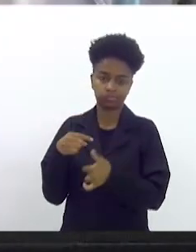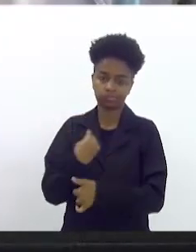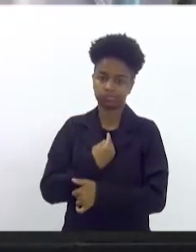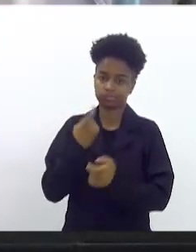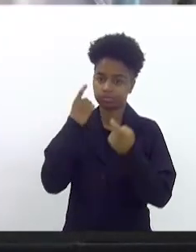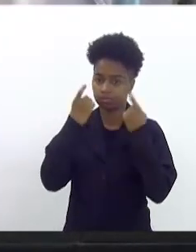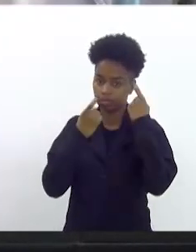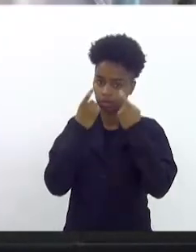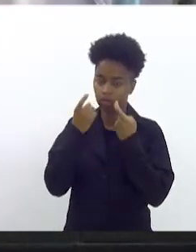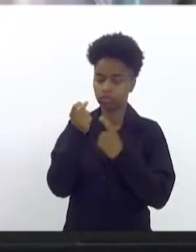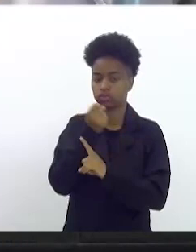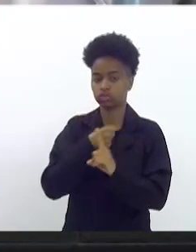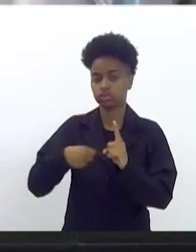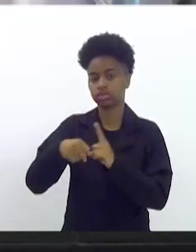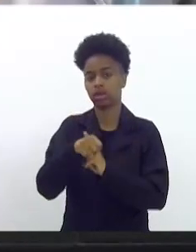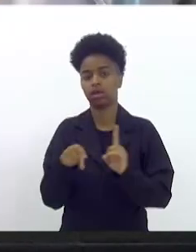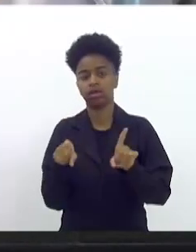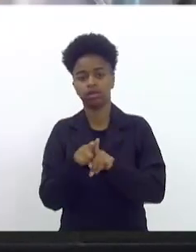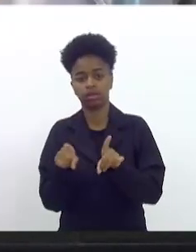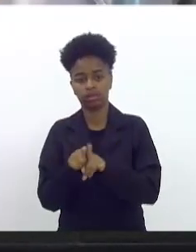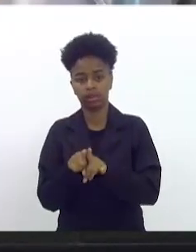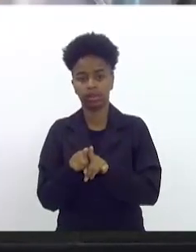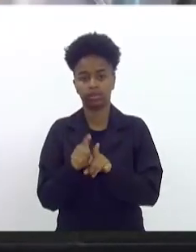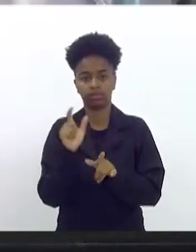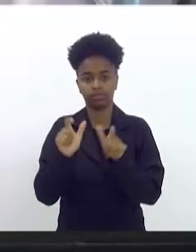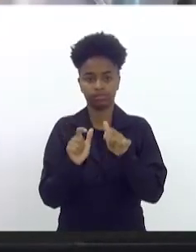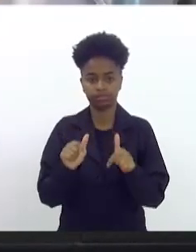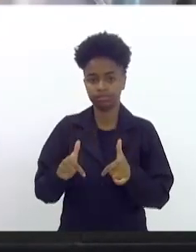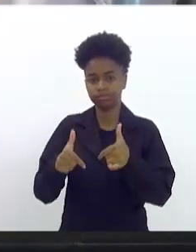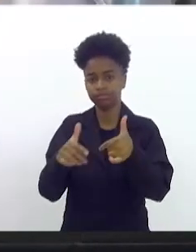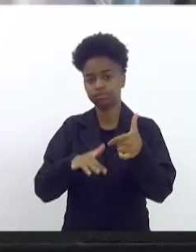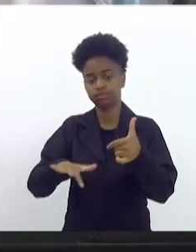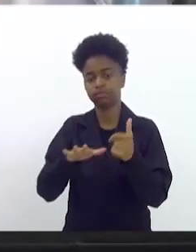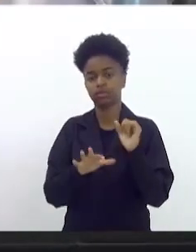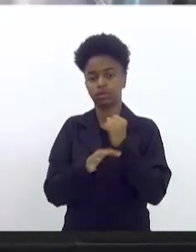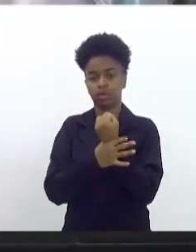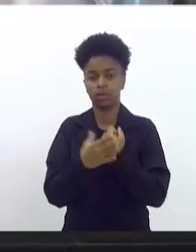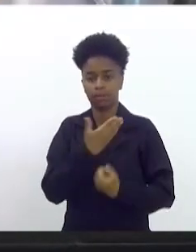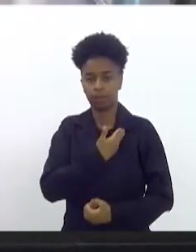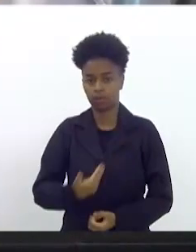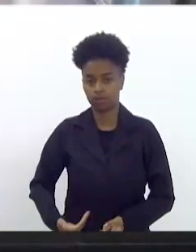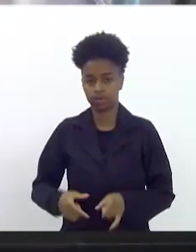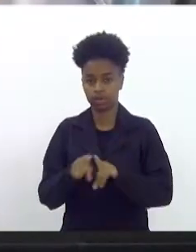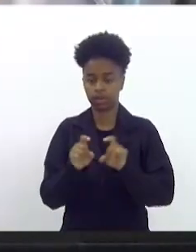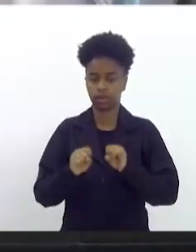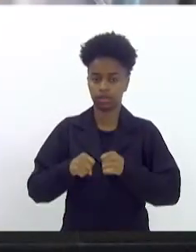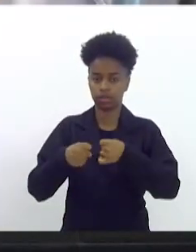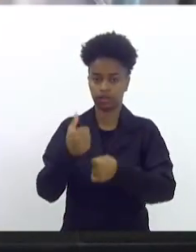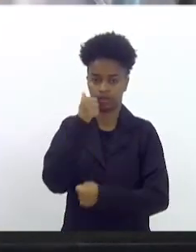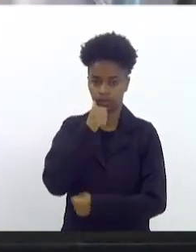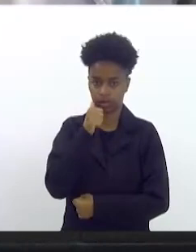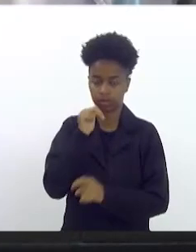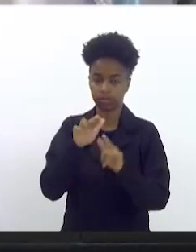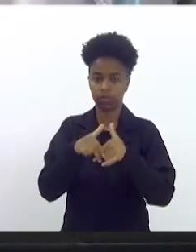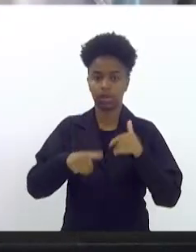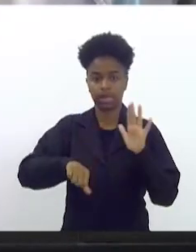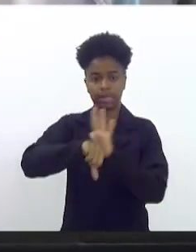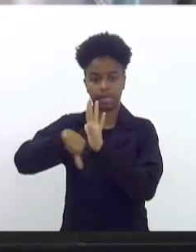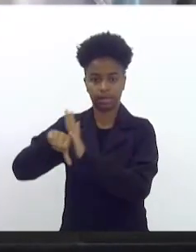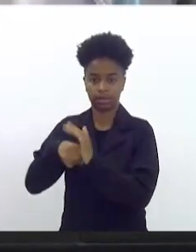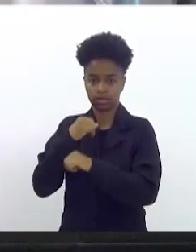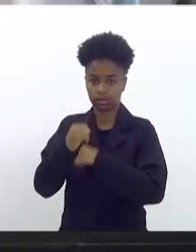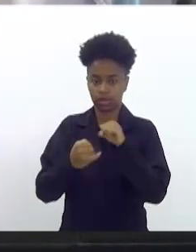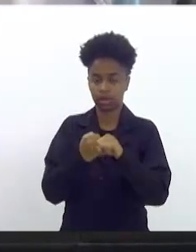da sociedade e dos atores que atuam na segurança pública e na defesa da mulher com a questão dos crimes cibernéticos. Pedir à